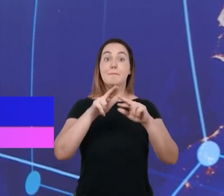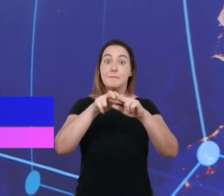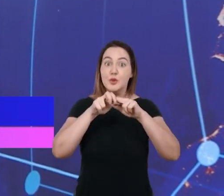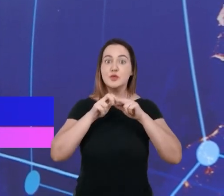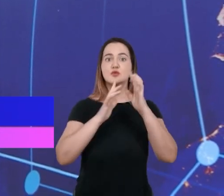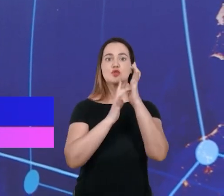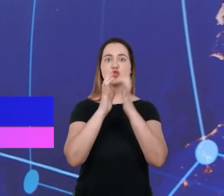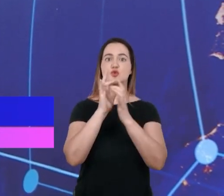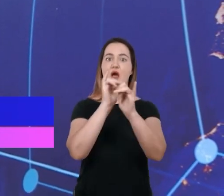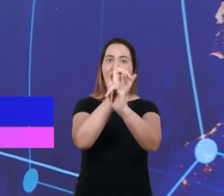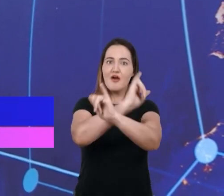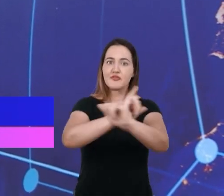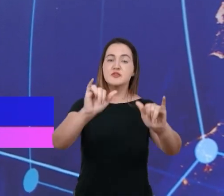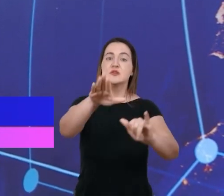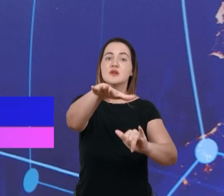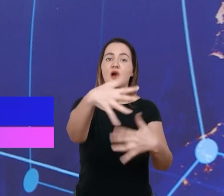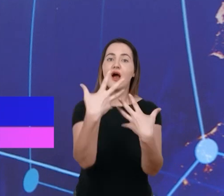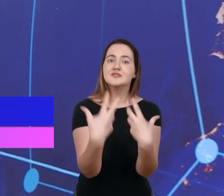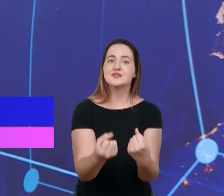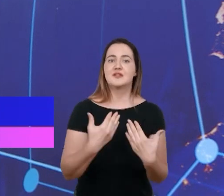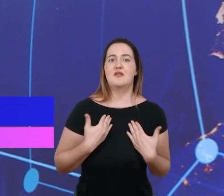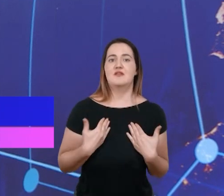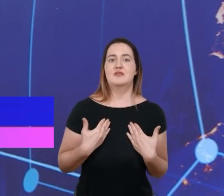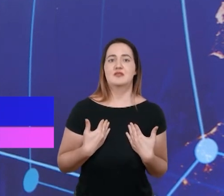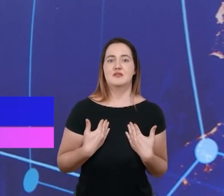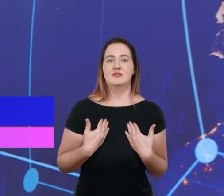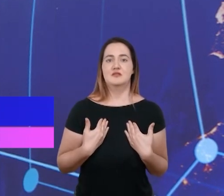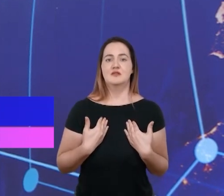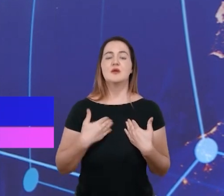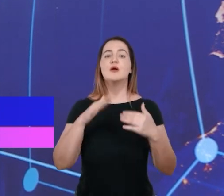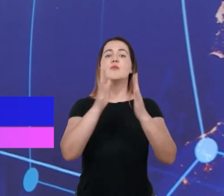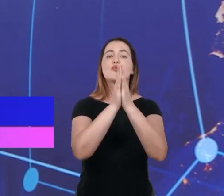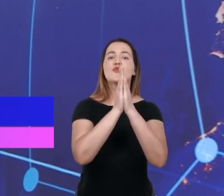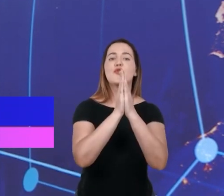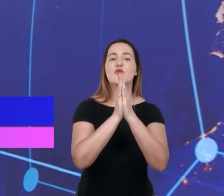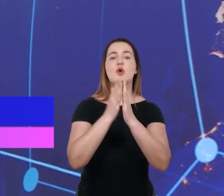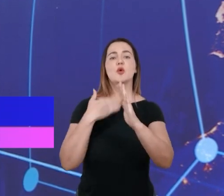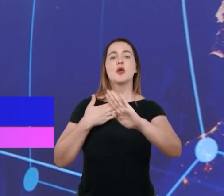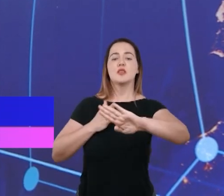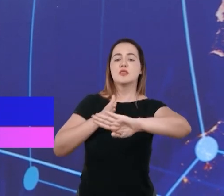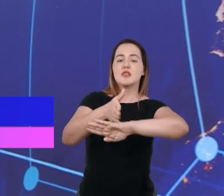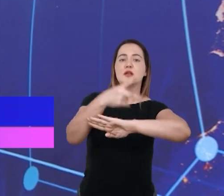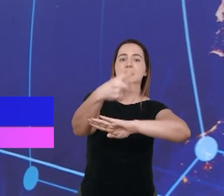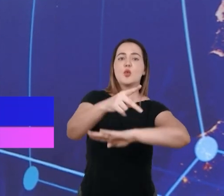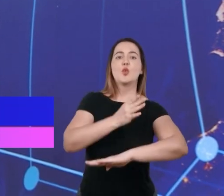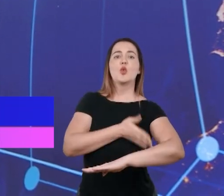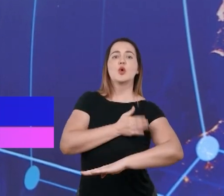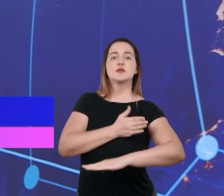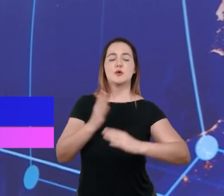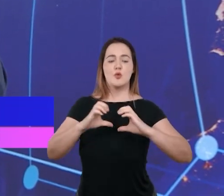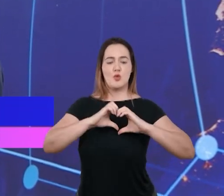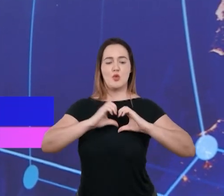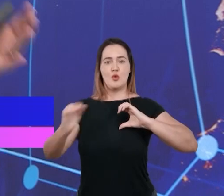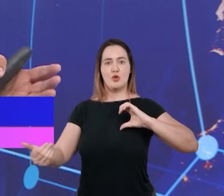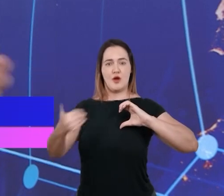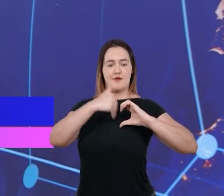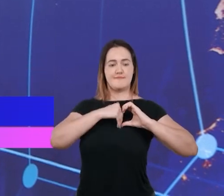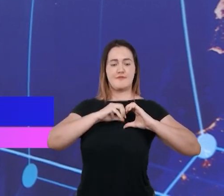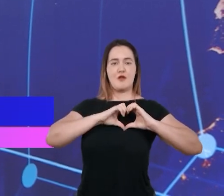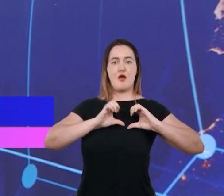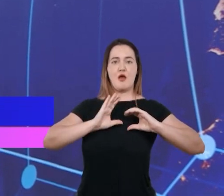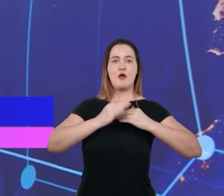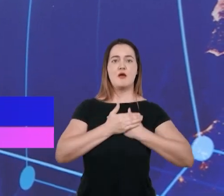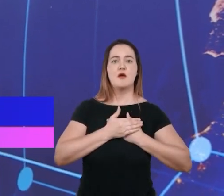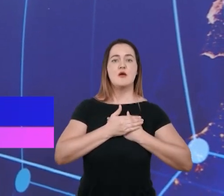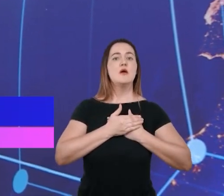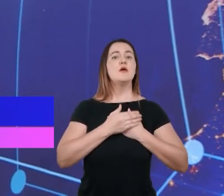coração, ele chama o seu nome, e o que ele mais quer é entrar na sua vida, é mudar a sua história, é escrever